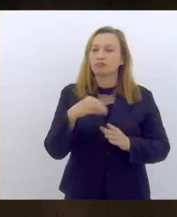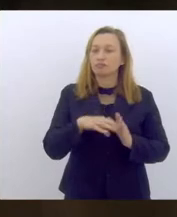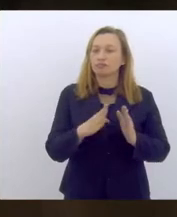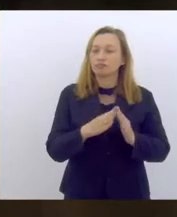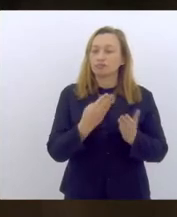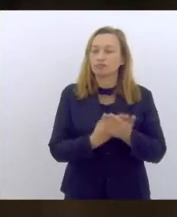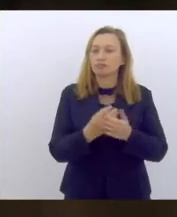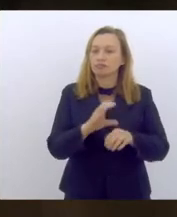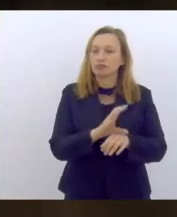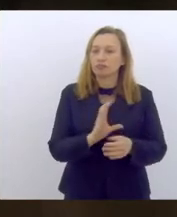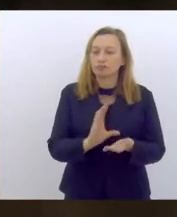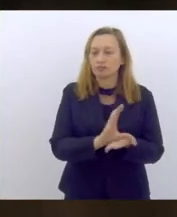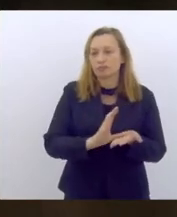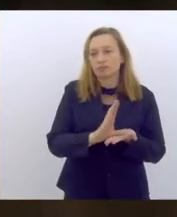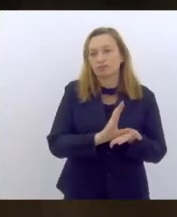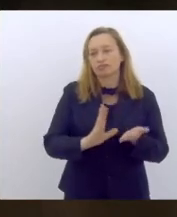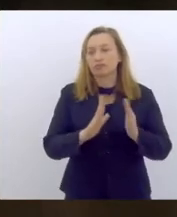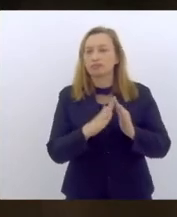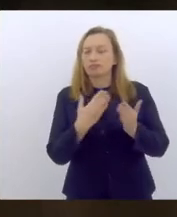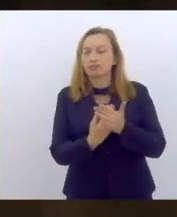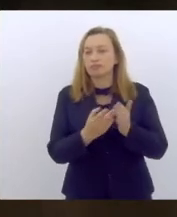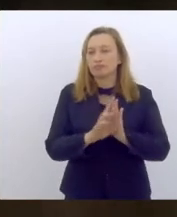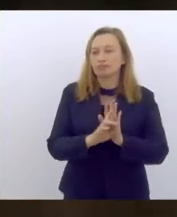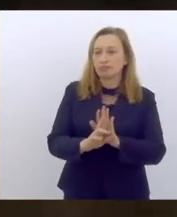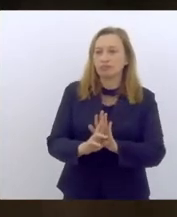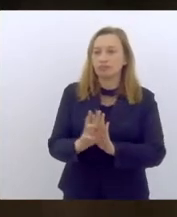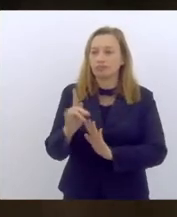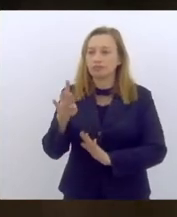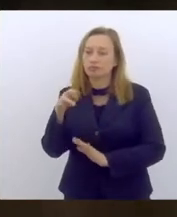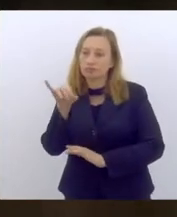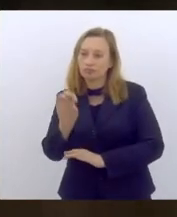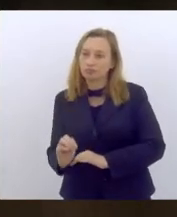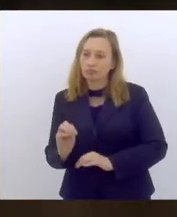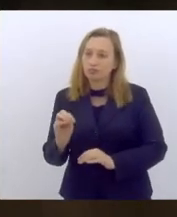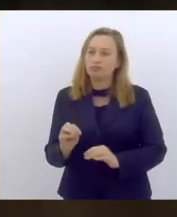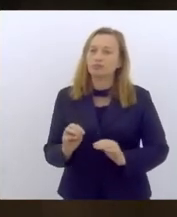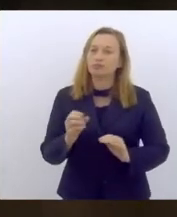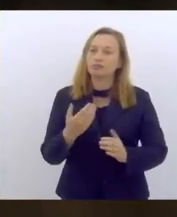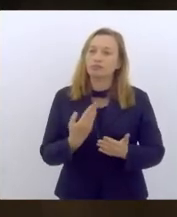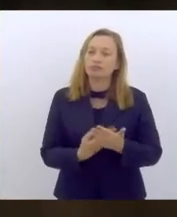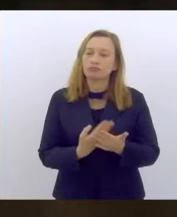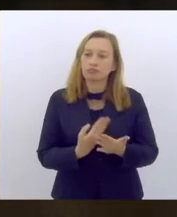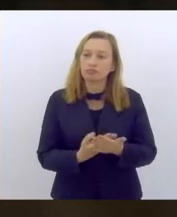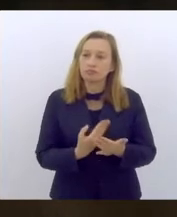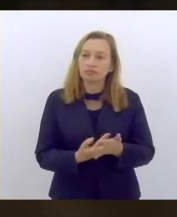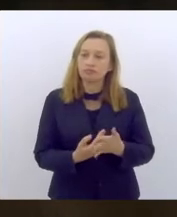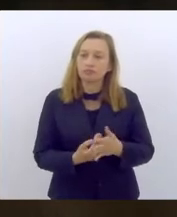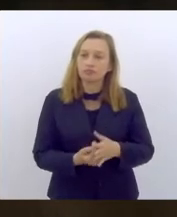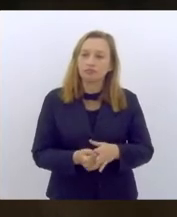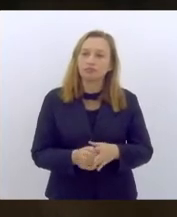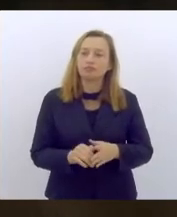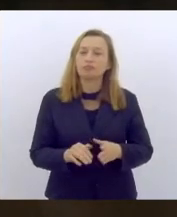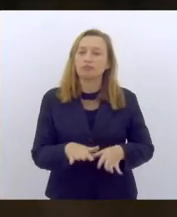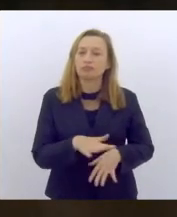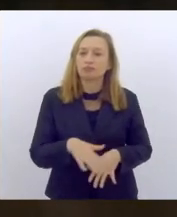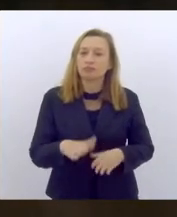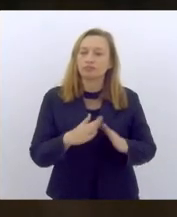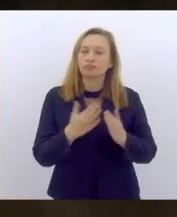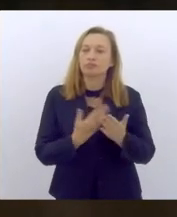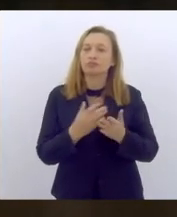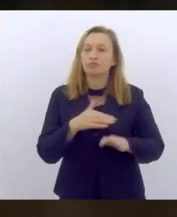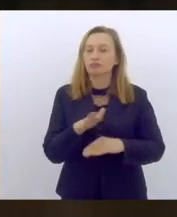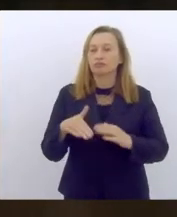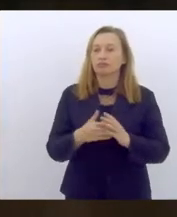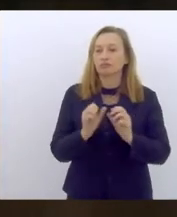conselho escolar com representação do grêmio estudantil da escola deverá se apresentar da comunidade escolar de maneira que todos